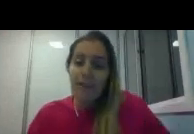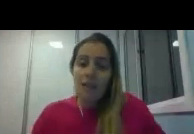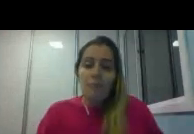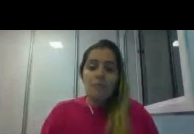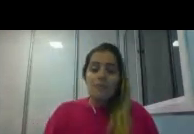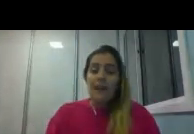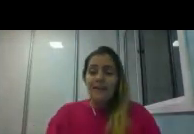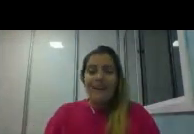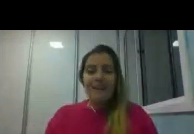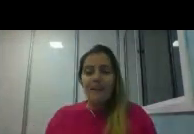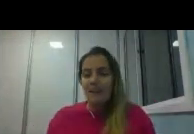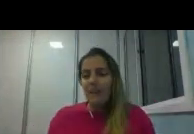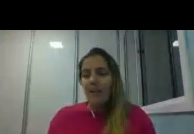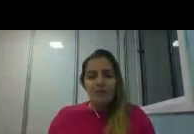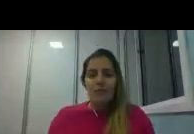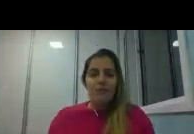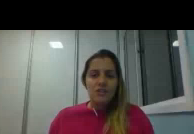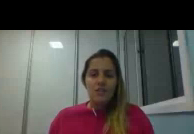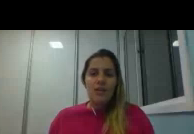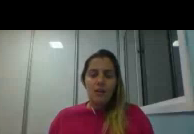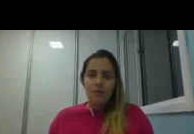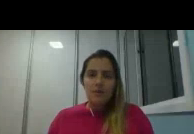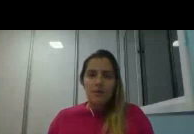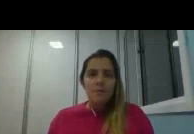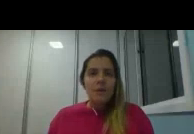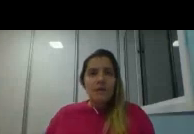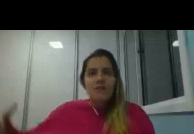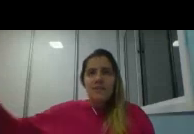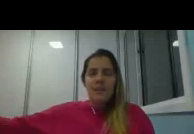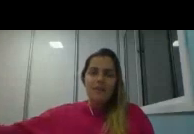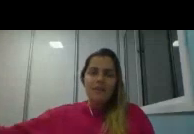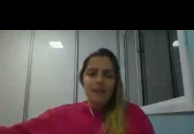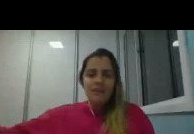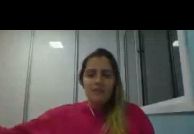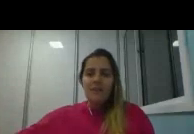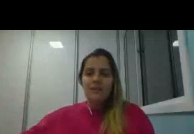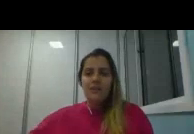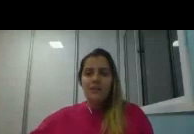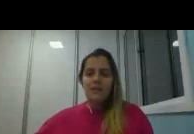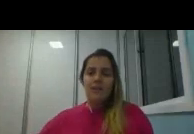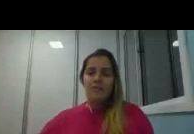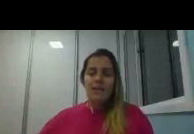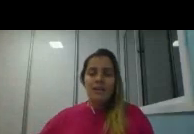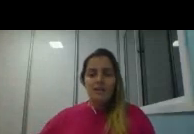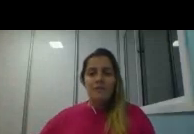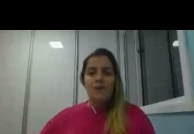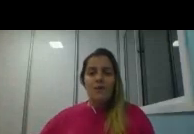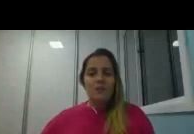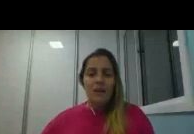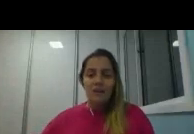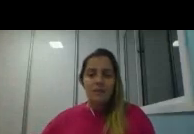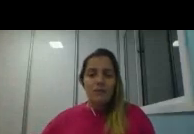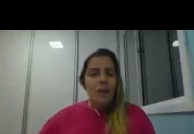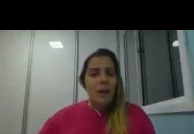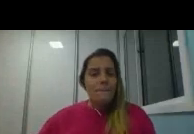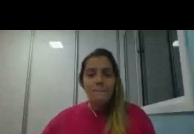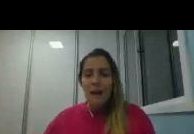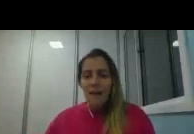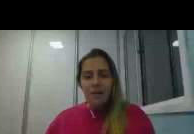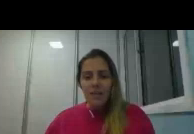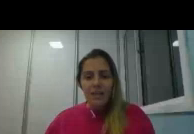vacina. Por exemplo, quem está querendo entender de Covid-19, de 110 vacinas que nós temos aí em